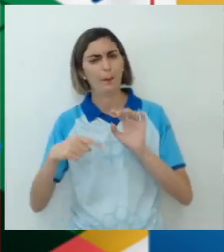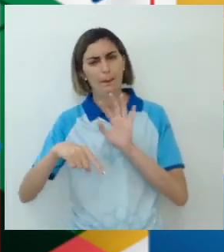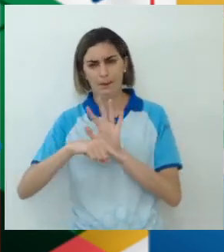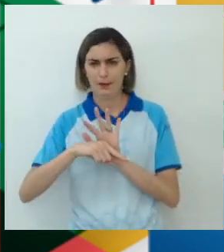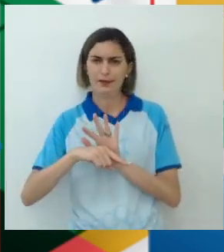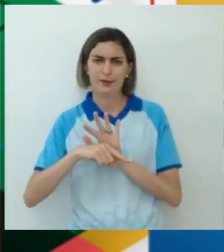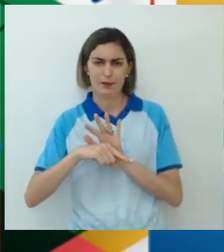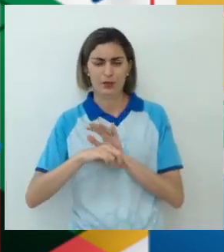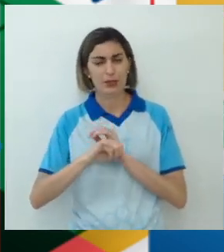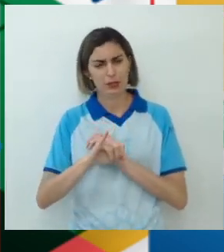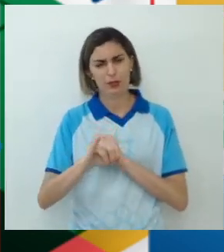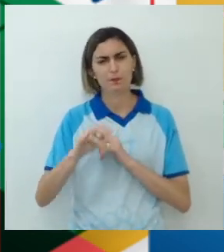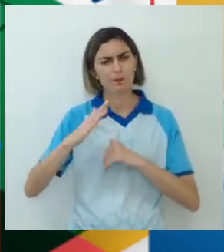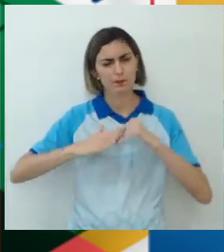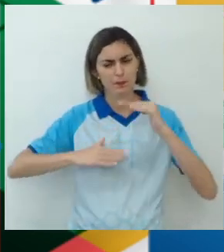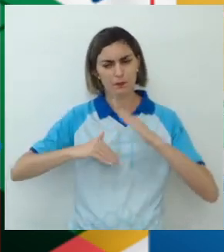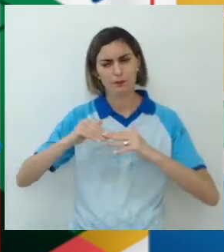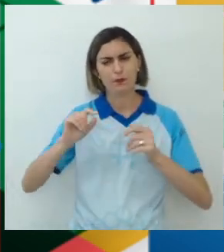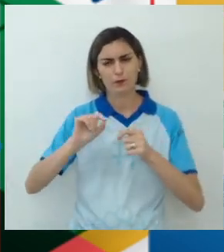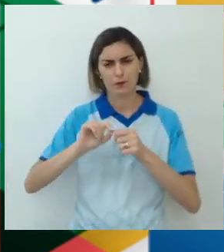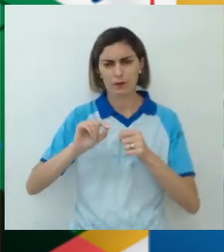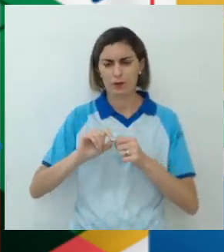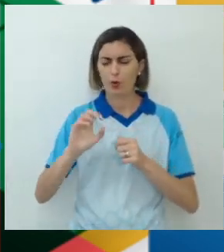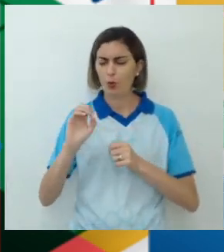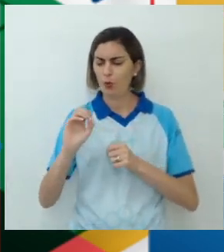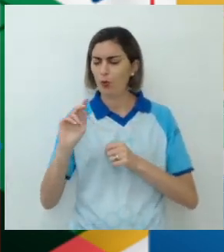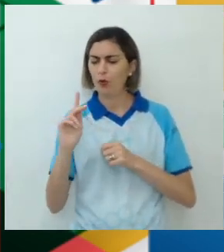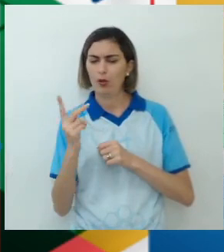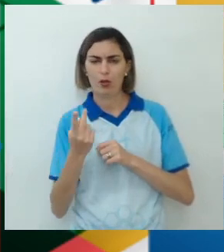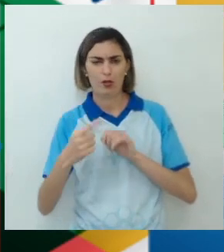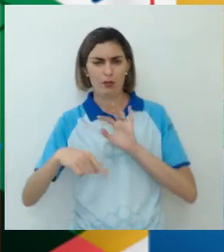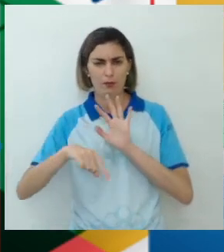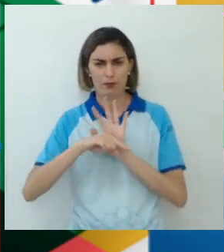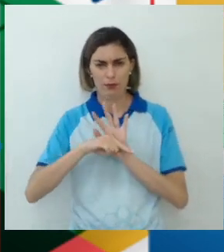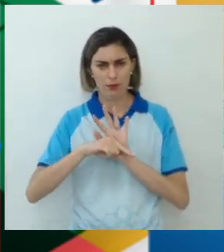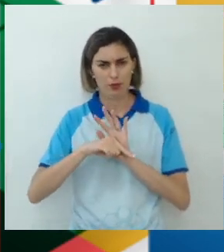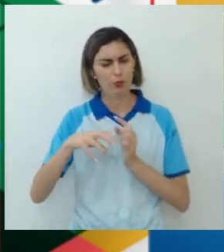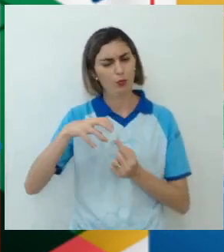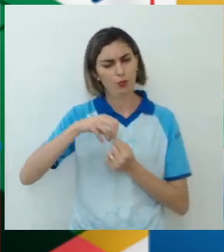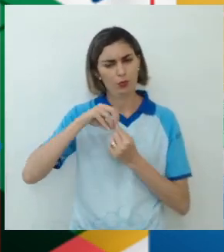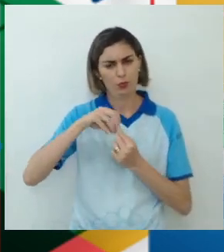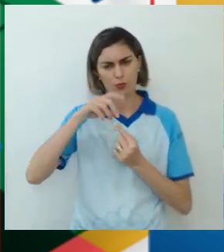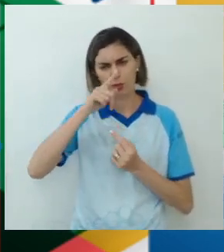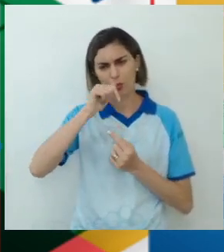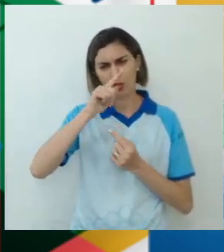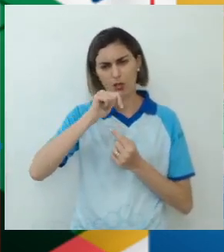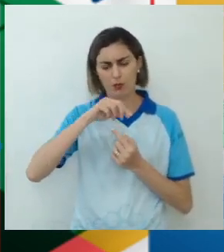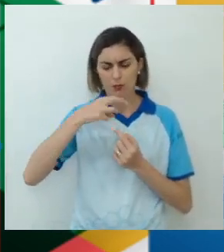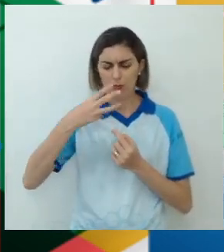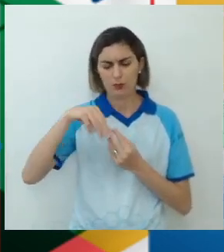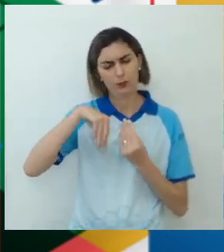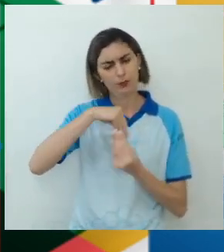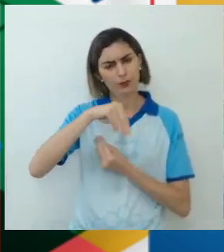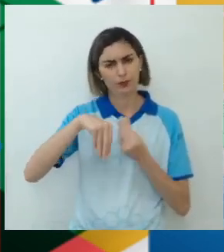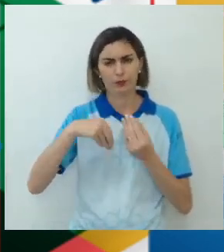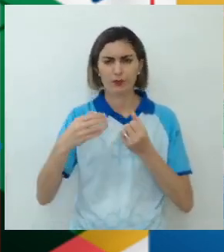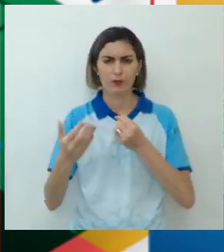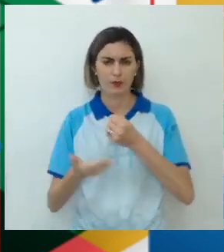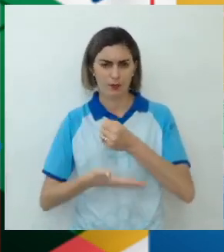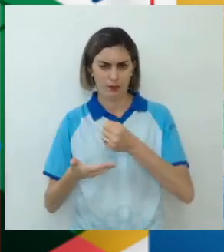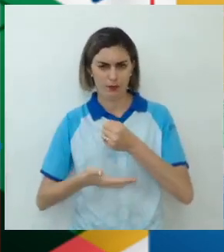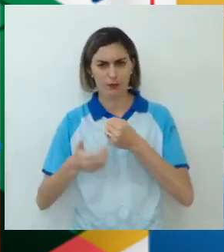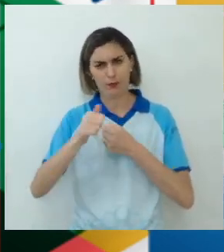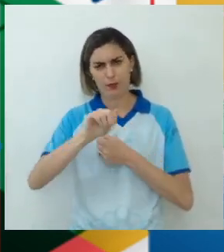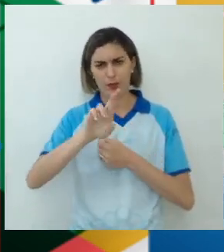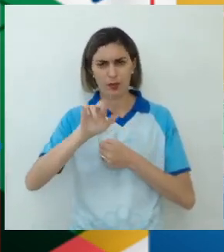se for capaz de produzir OH- como único ânion na água, essas três condições, é uma base de